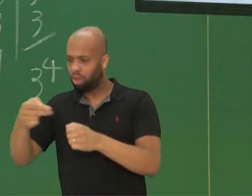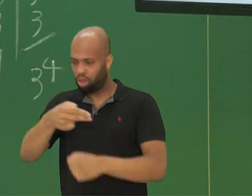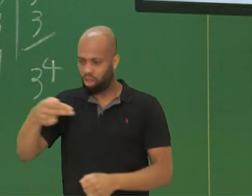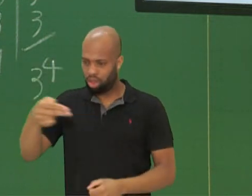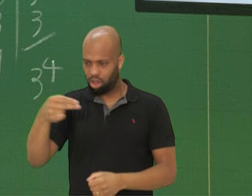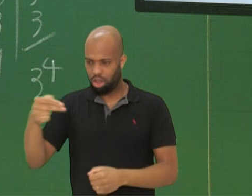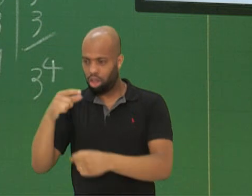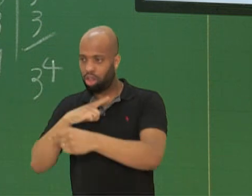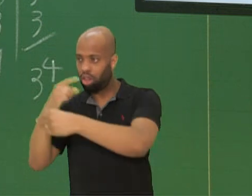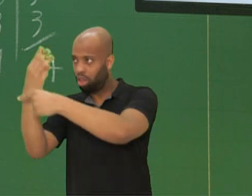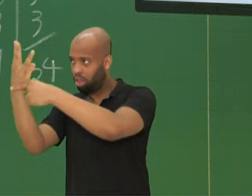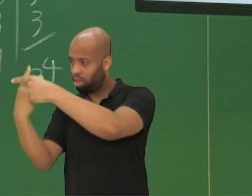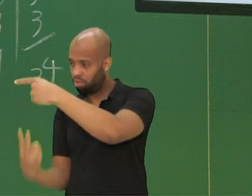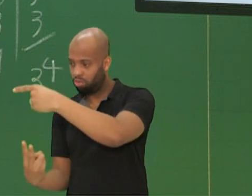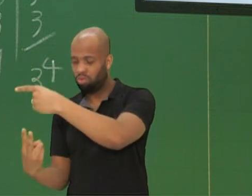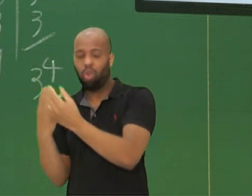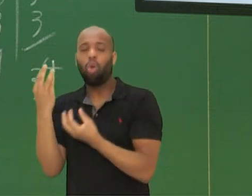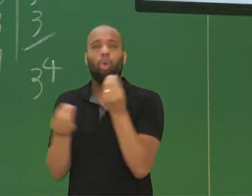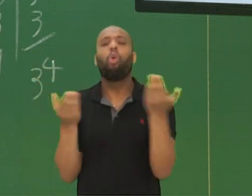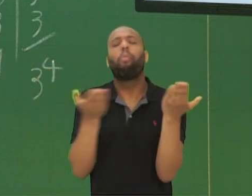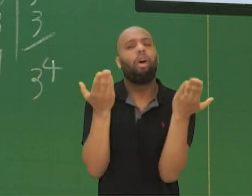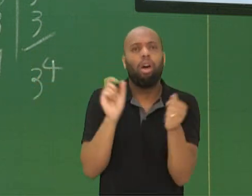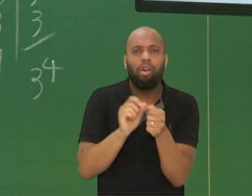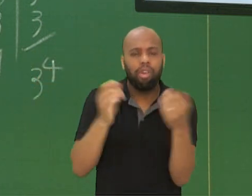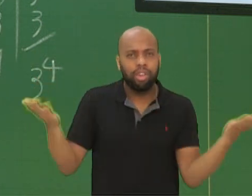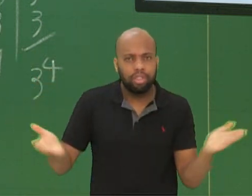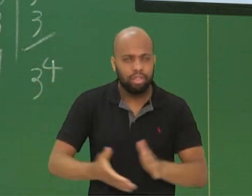menos N, eu posso inverter a